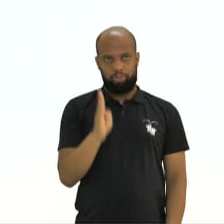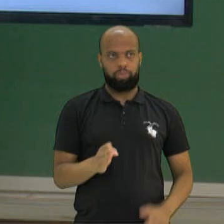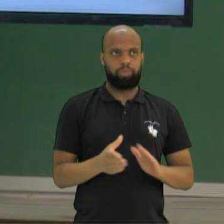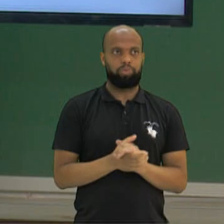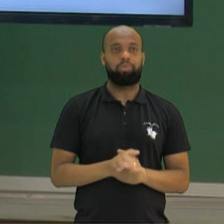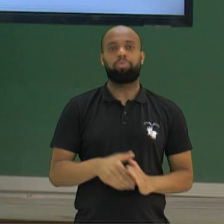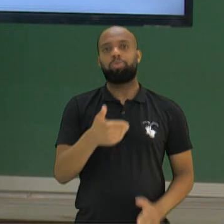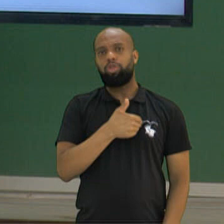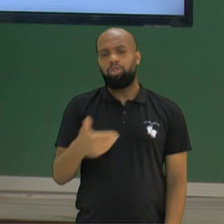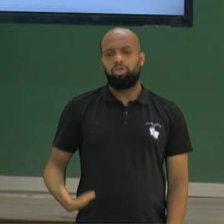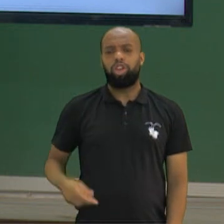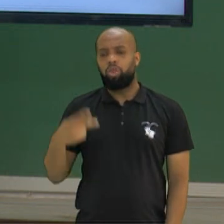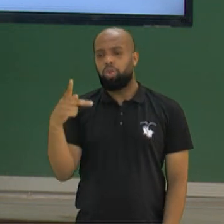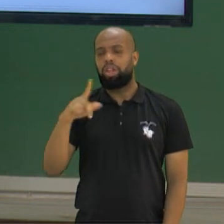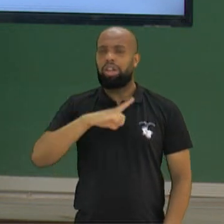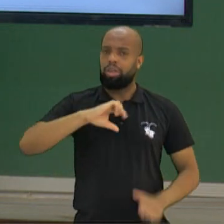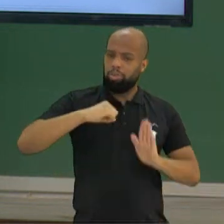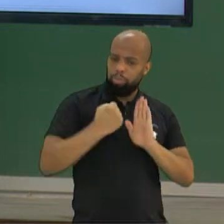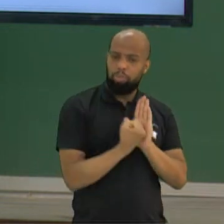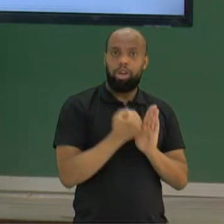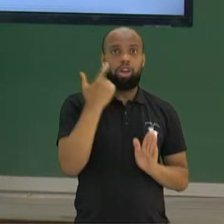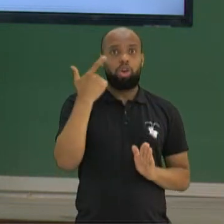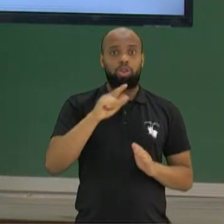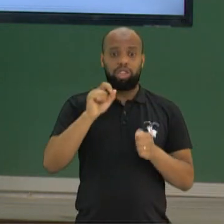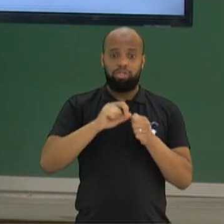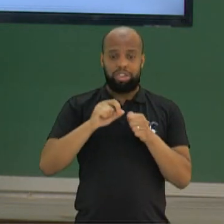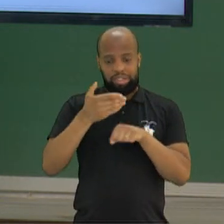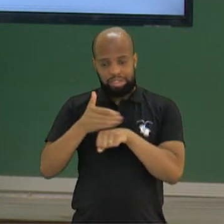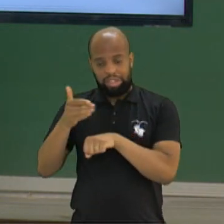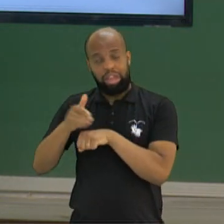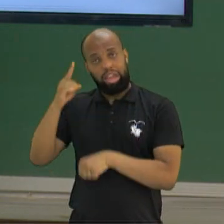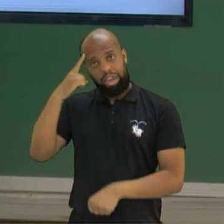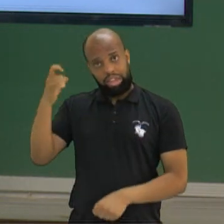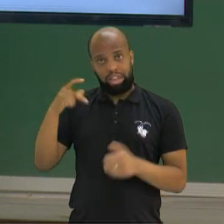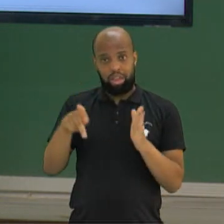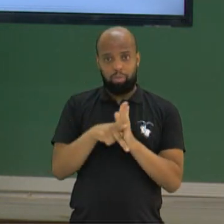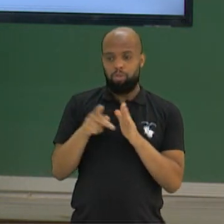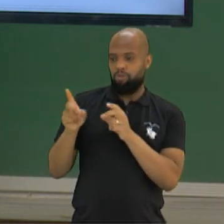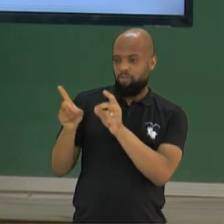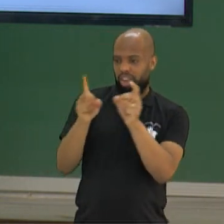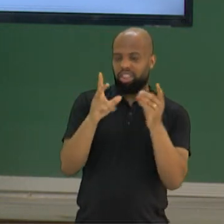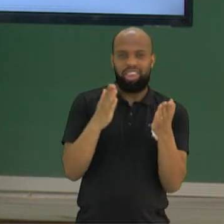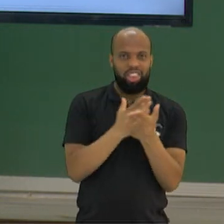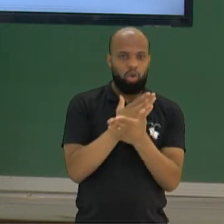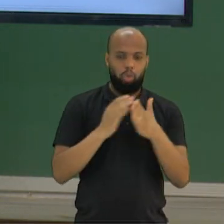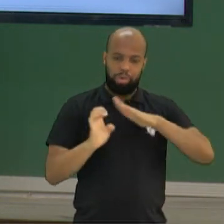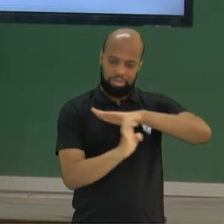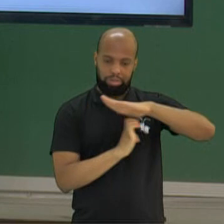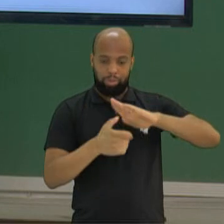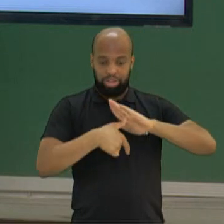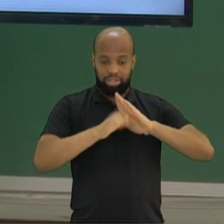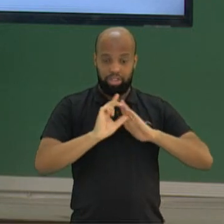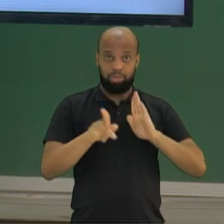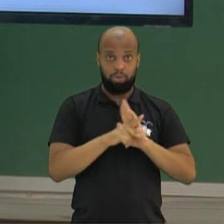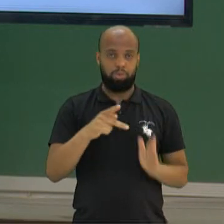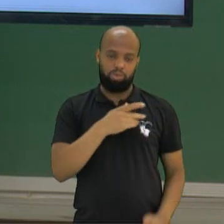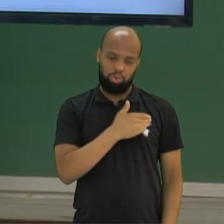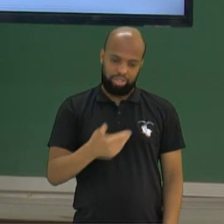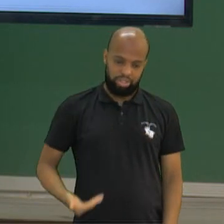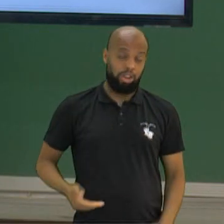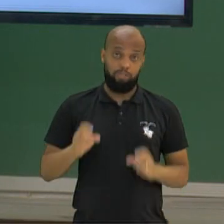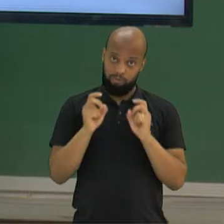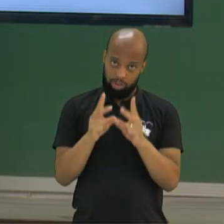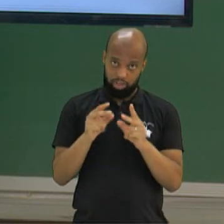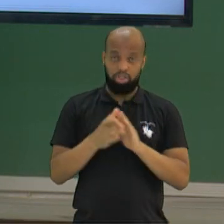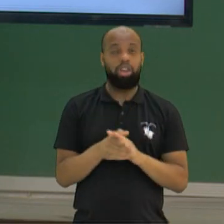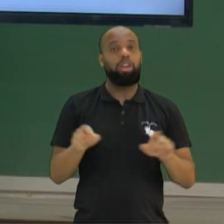Seu governo é marcado aí por colocar em prática essas ideias neoliberais dentro dessa nova ordem mundial, como a gente vem estudando.